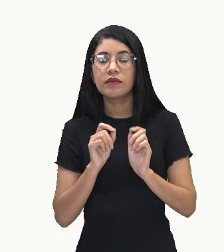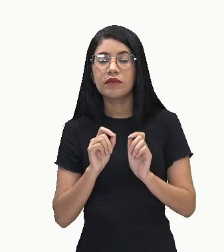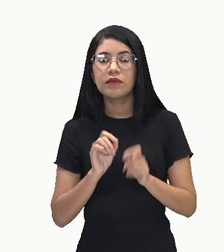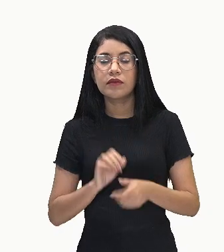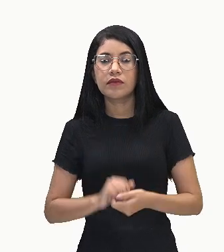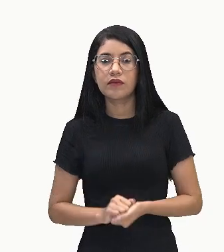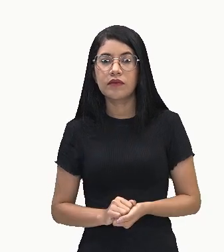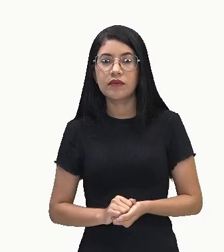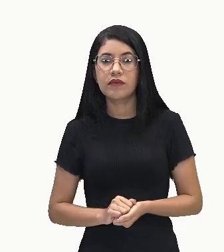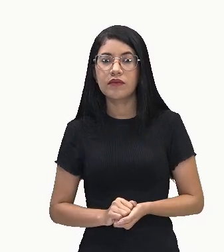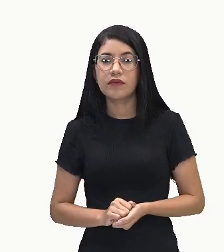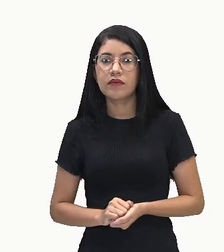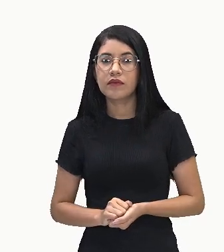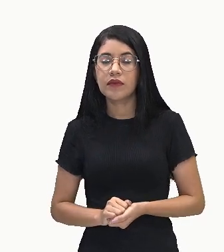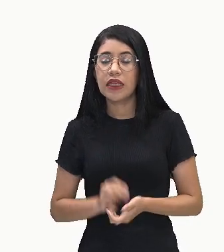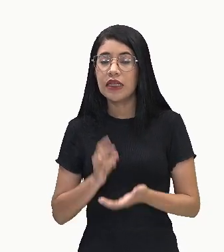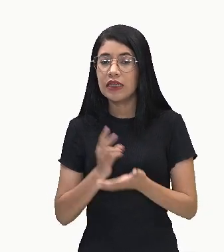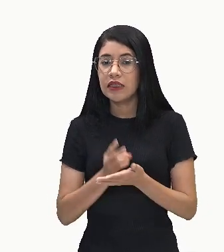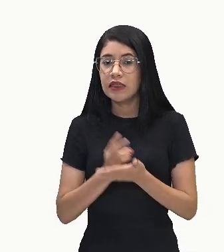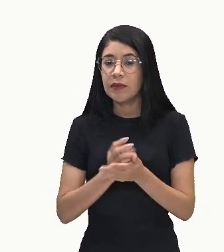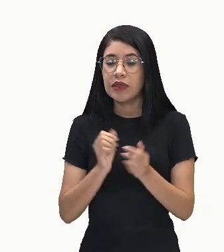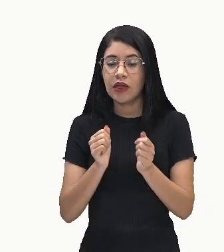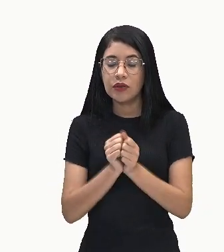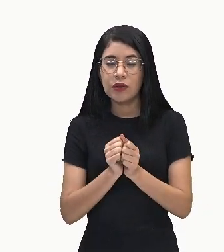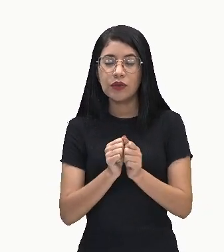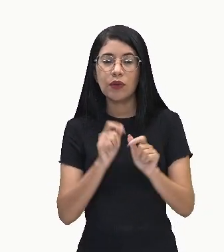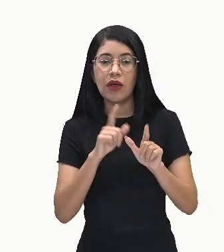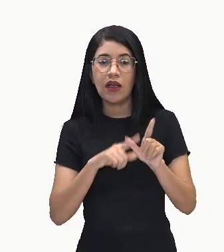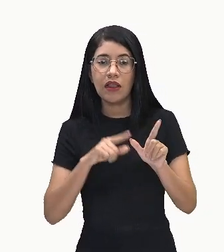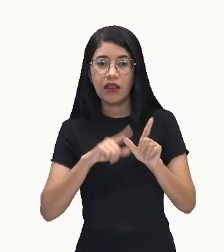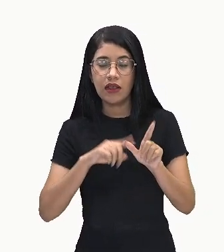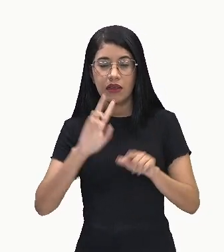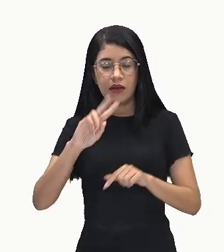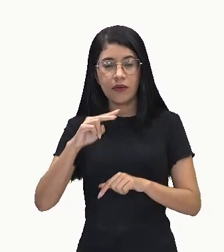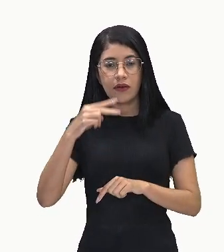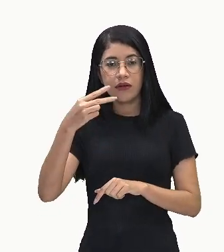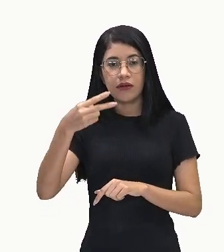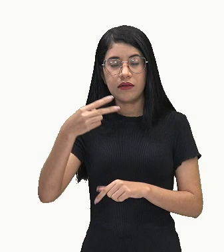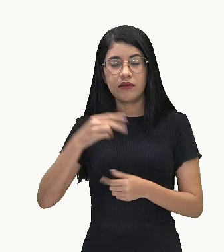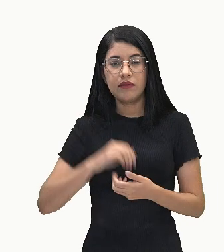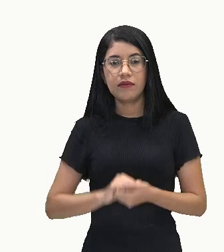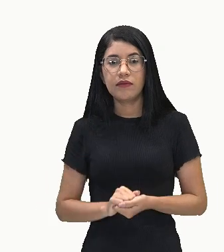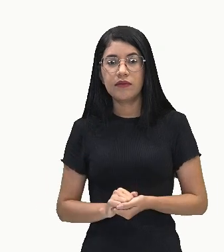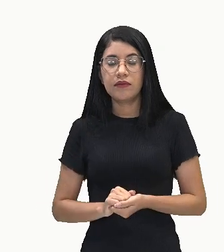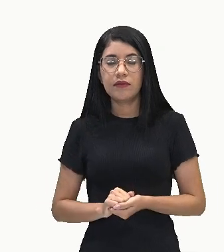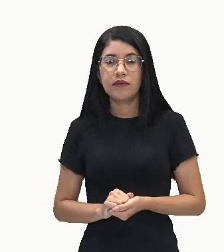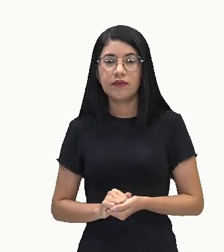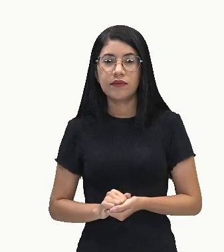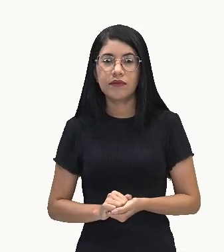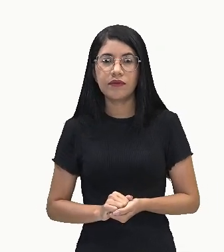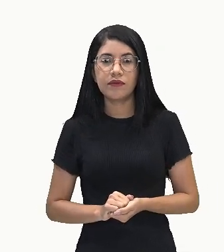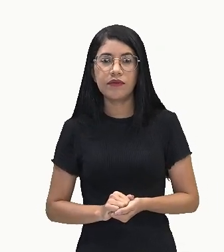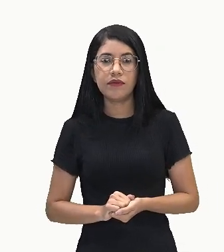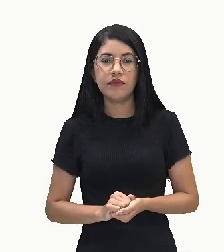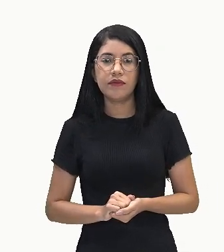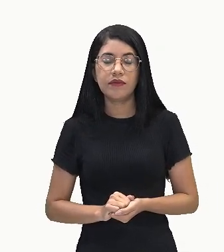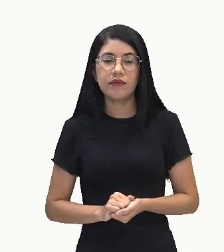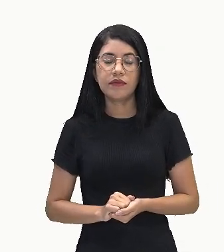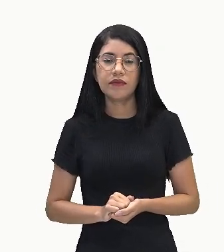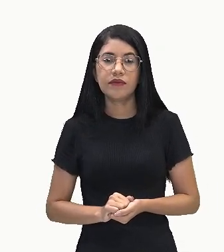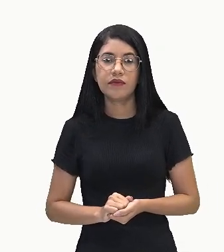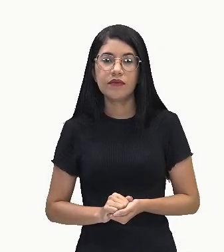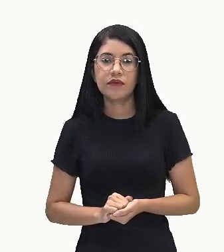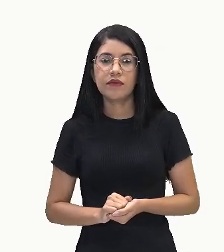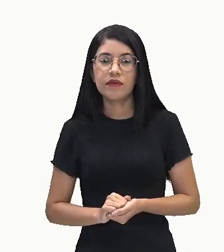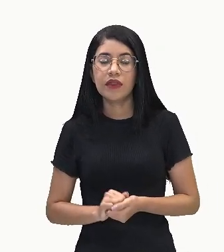será o número que vem acompanhado com a variável que está elevada ao quadrado. Então, o A